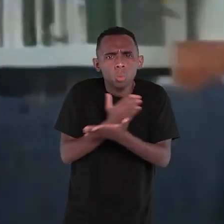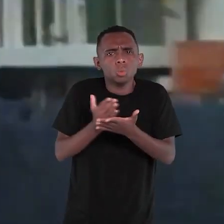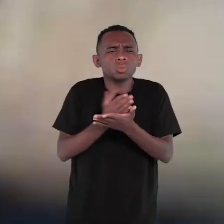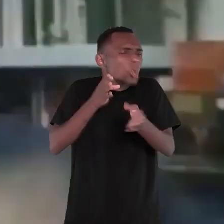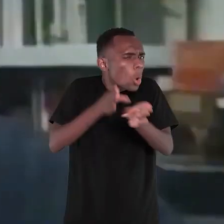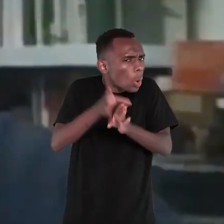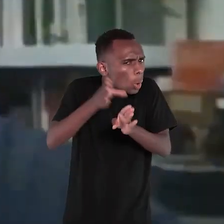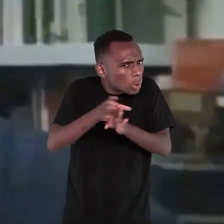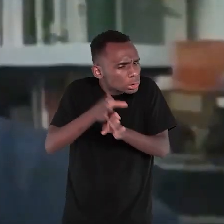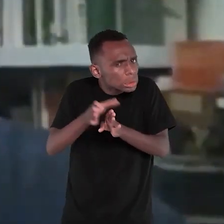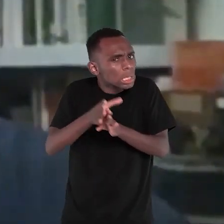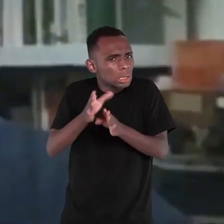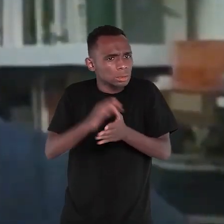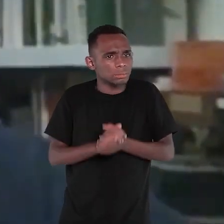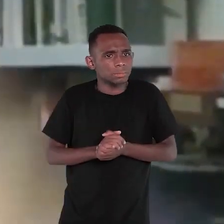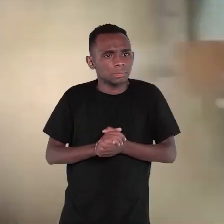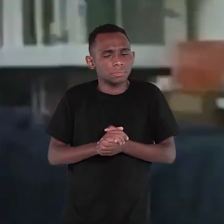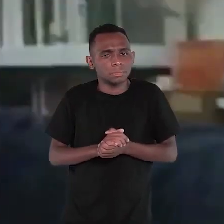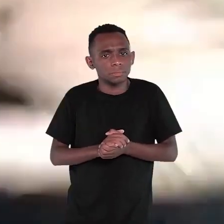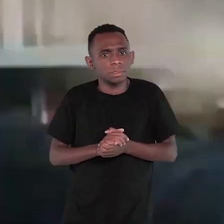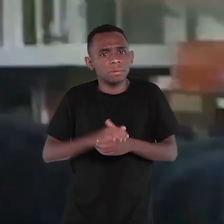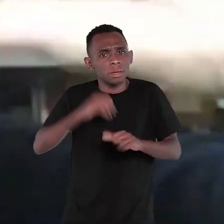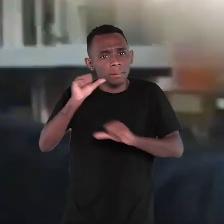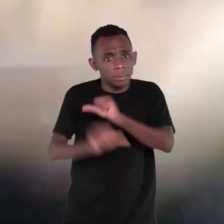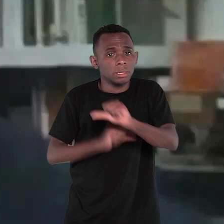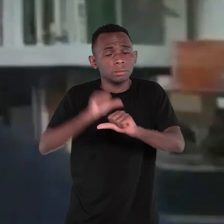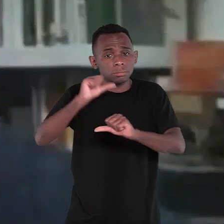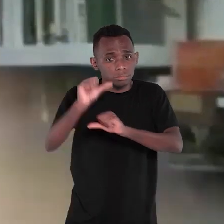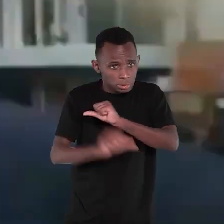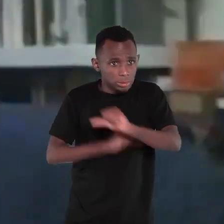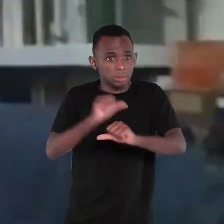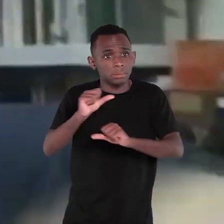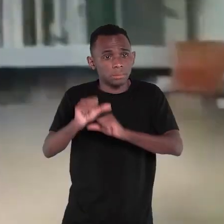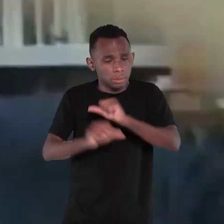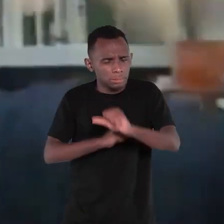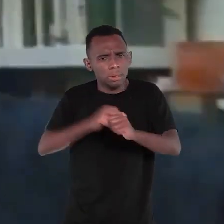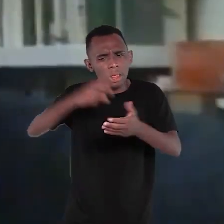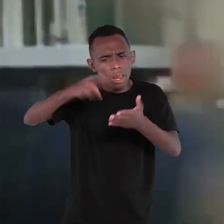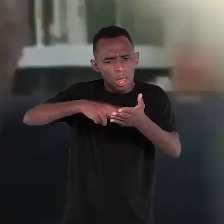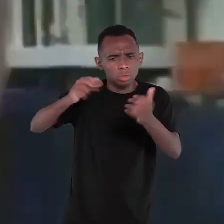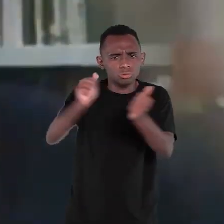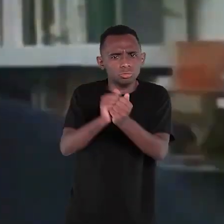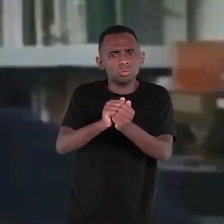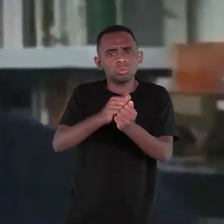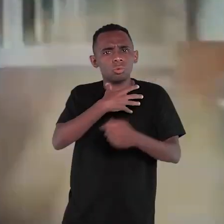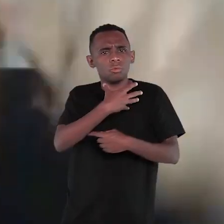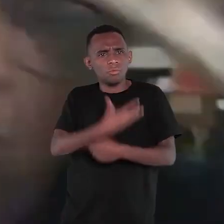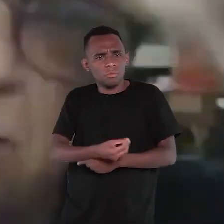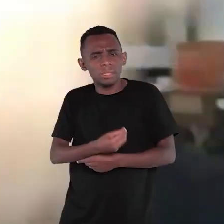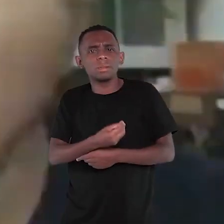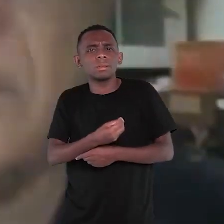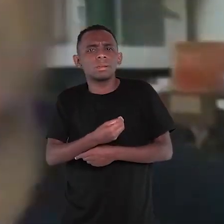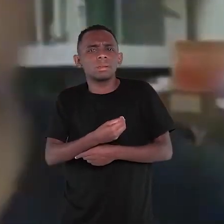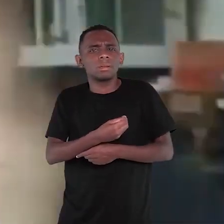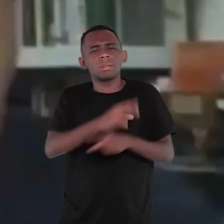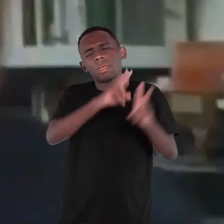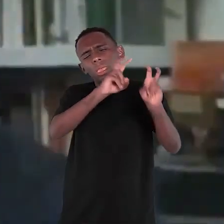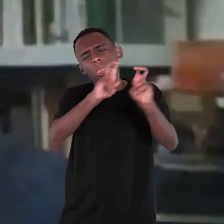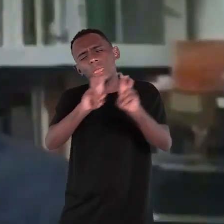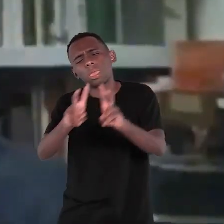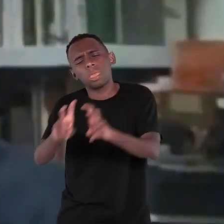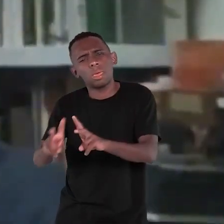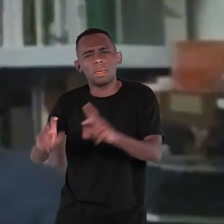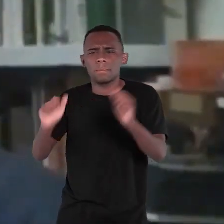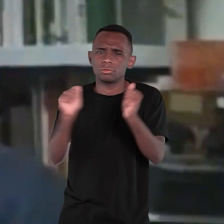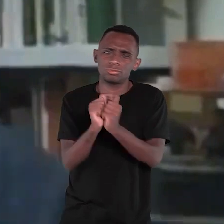com sugestões, né? E esses carrosséis eles vão mudando. Então, tem lá, para você ler com seu filho. Aí vem uma sugestão